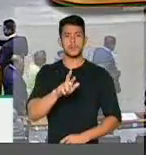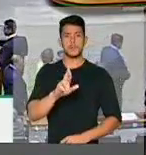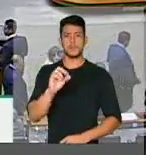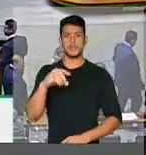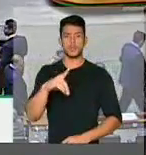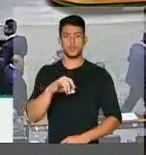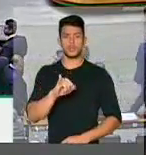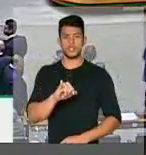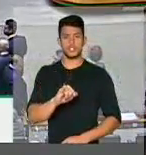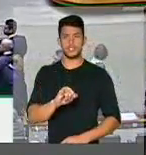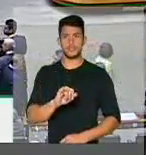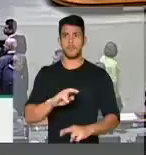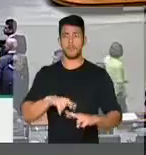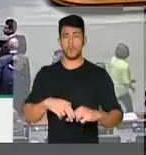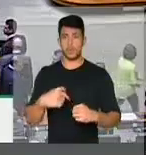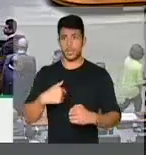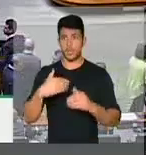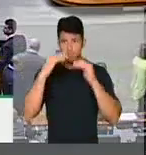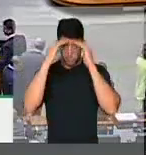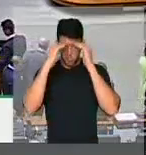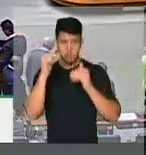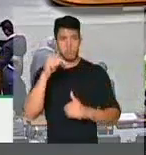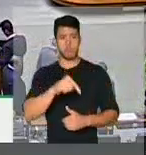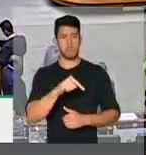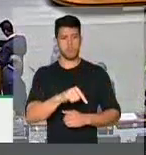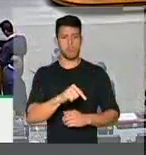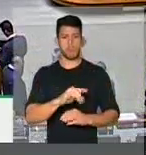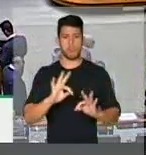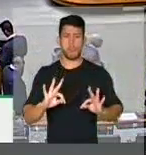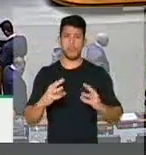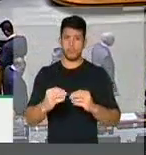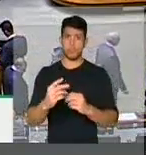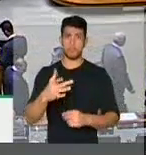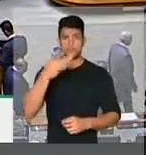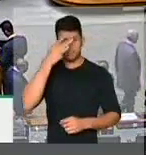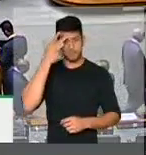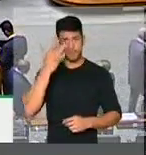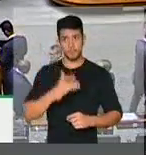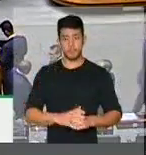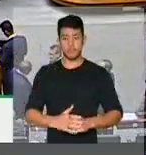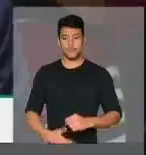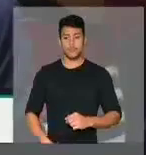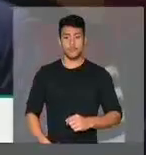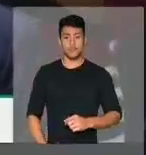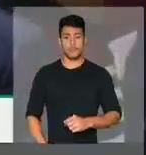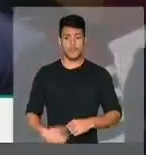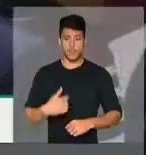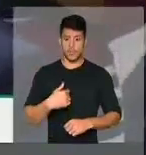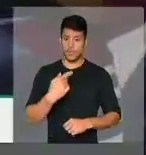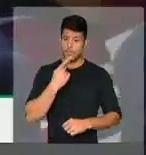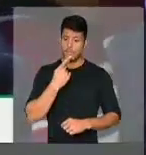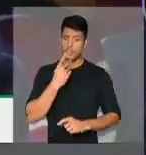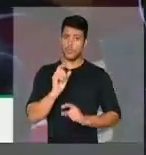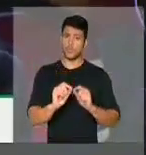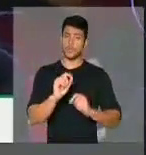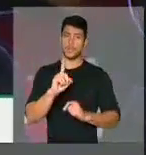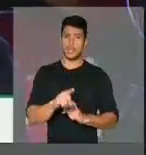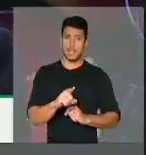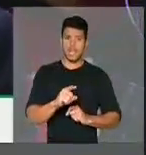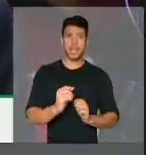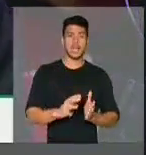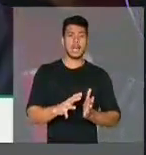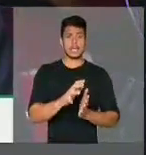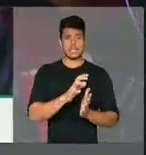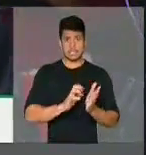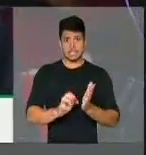do Sul, porque eu tenho respeito a todas as pessoas e a todos os parlamentares. O que eu estou dizendo aqui são dados concretos